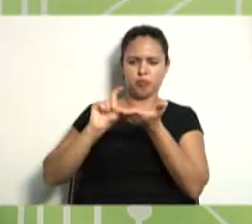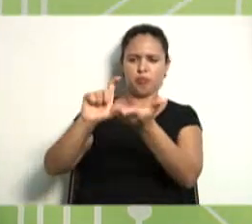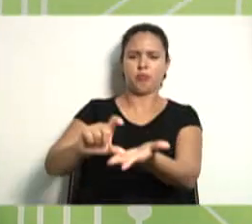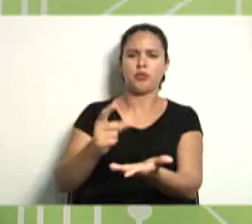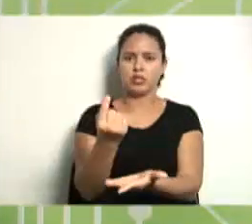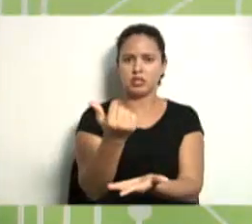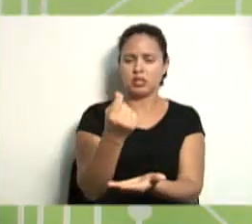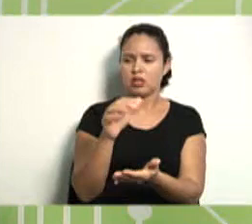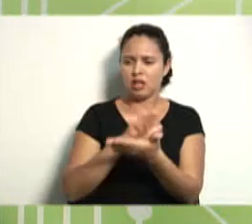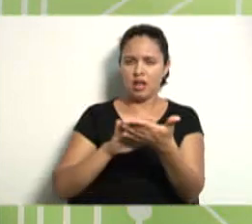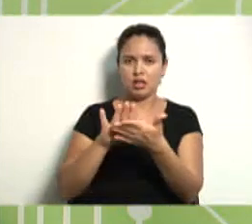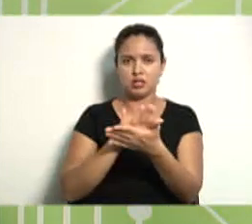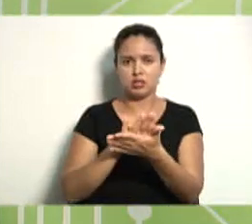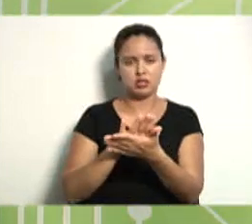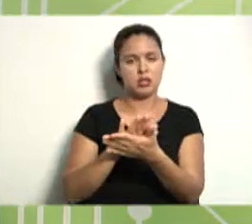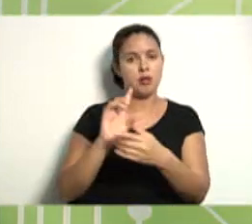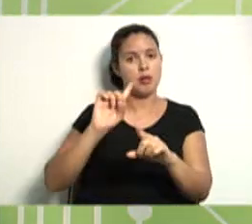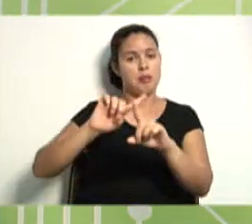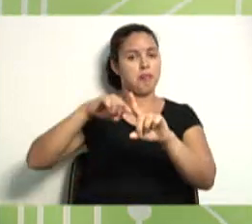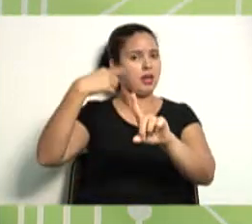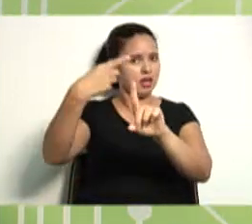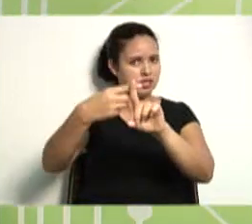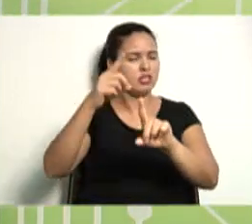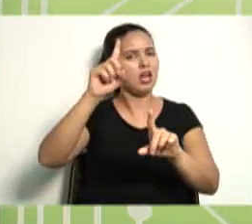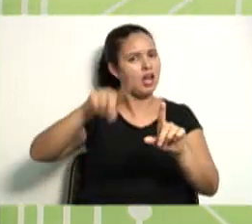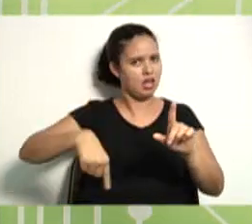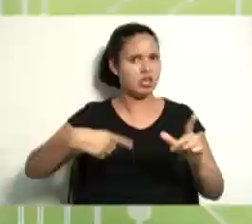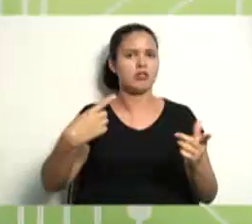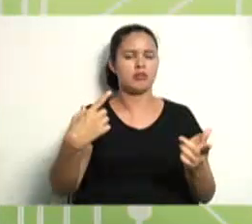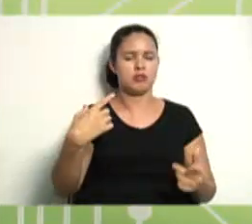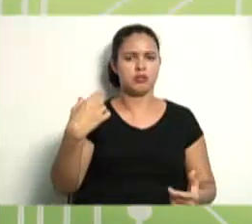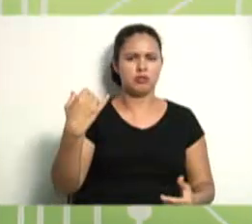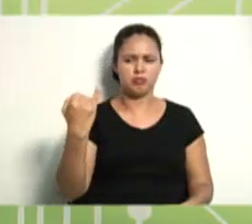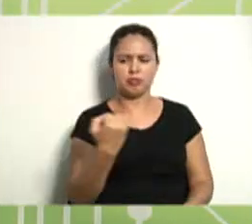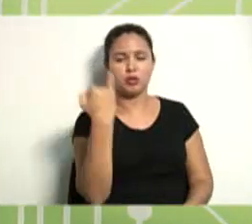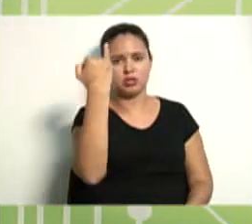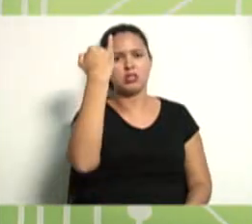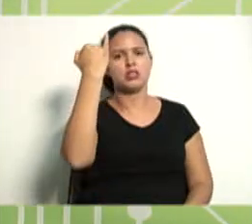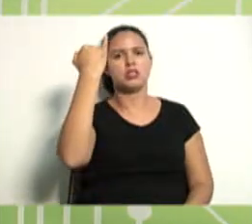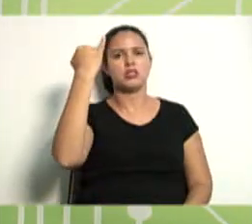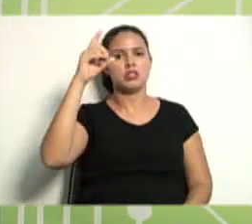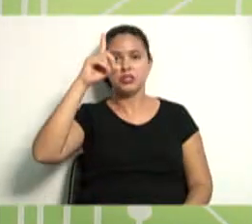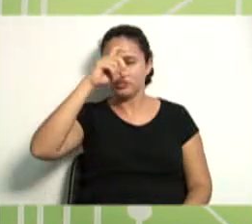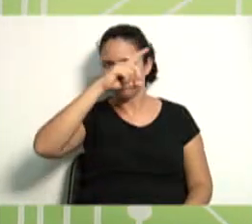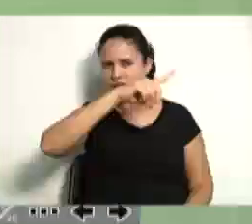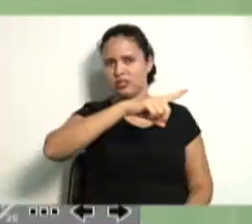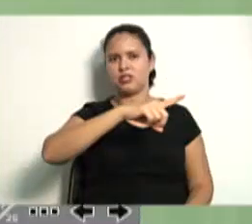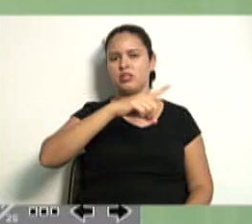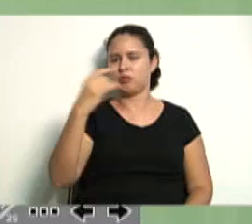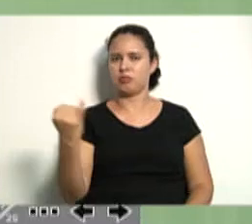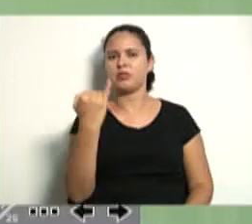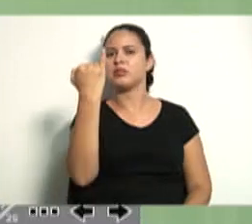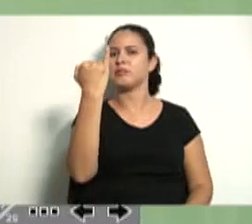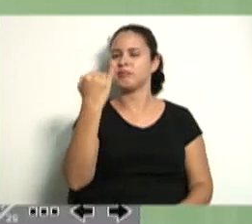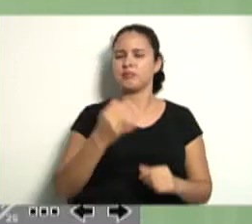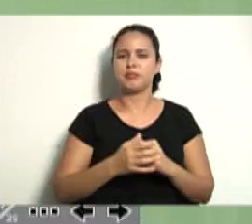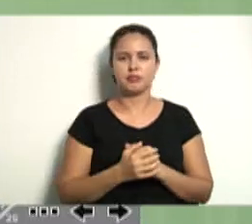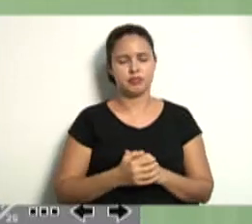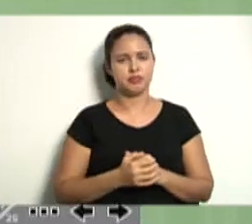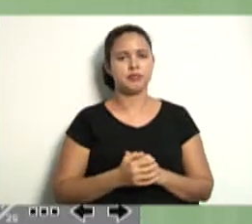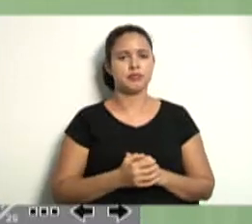trabalho não é importante. Ele é um trabalho, ele apenas é não remunerado. Vamos ver aqui de novo